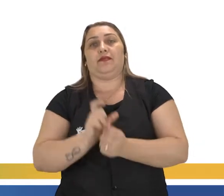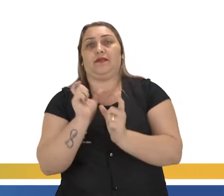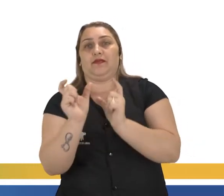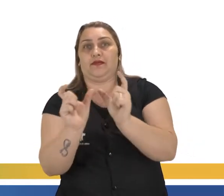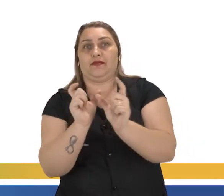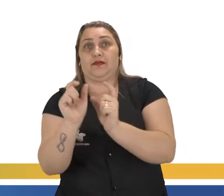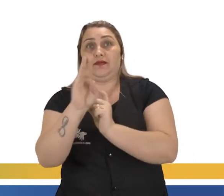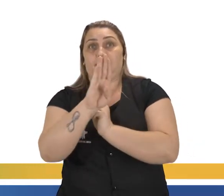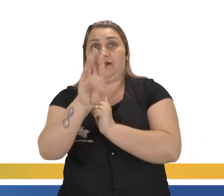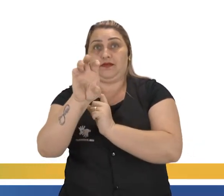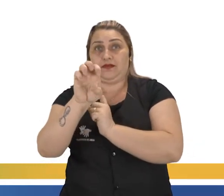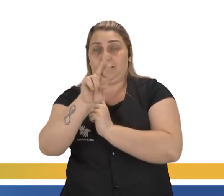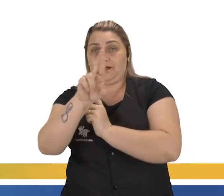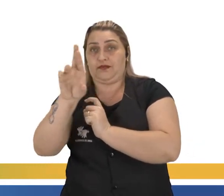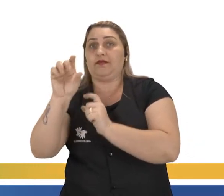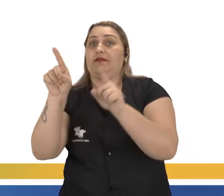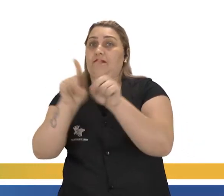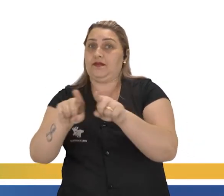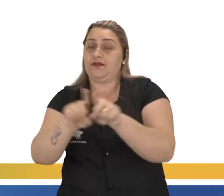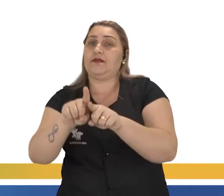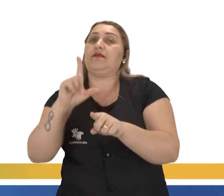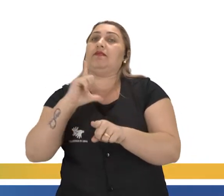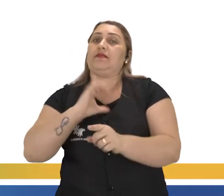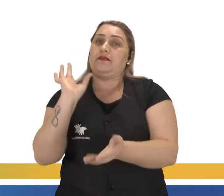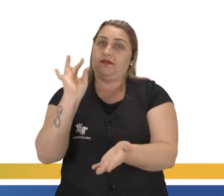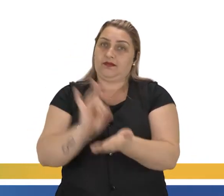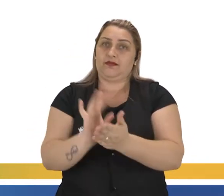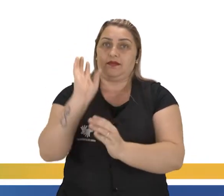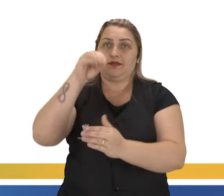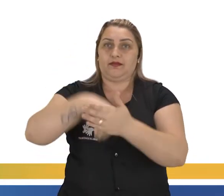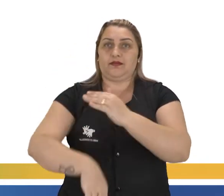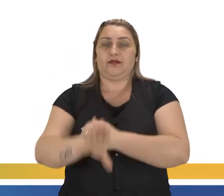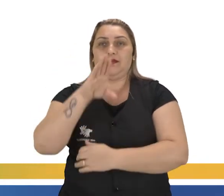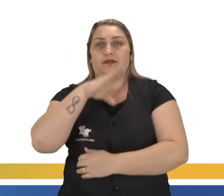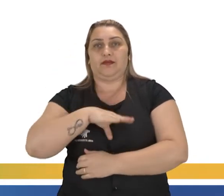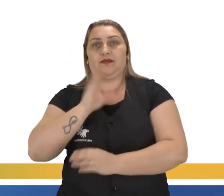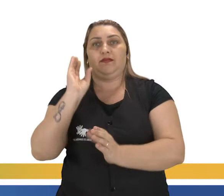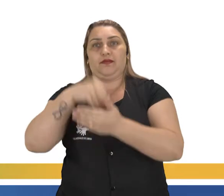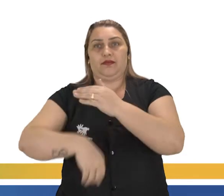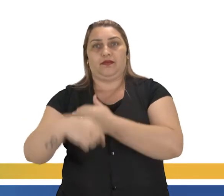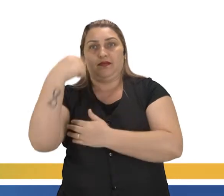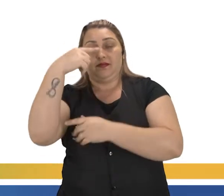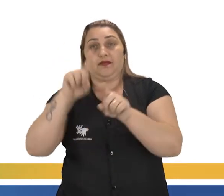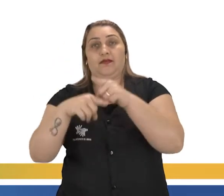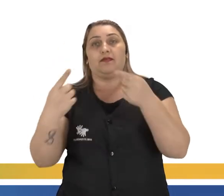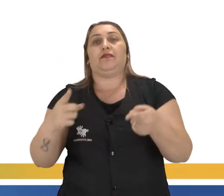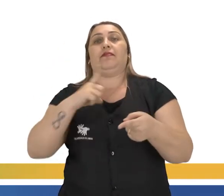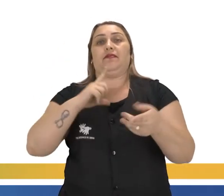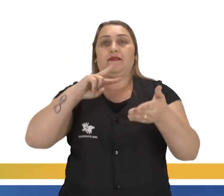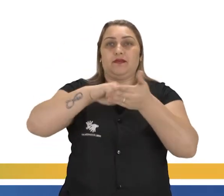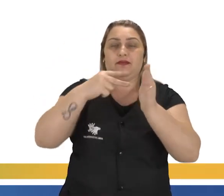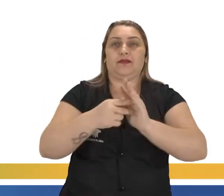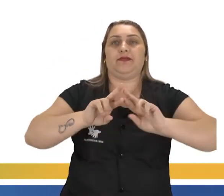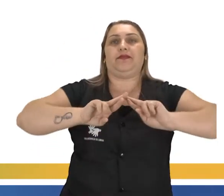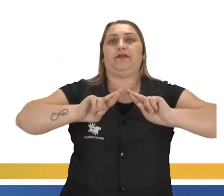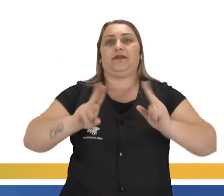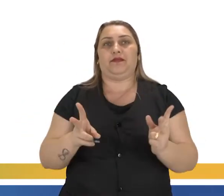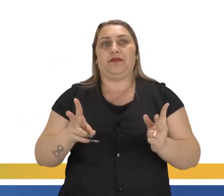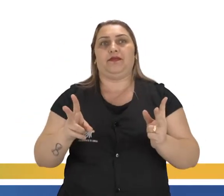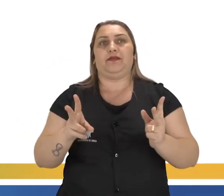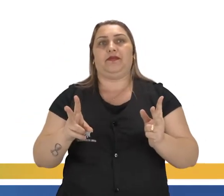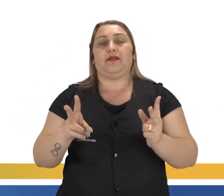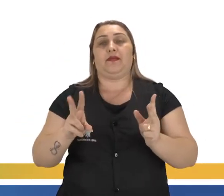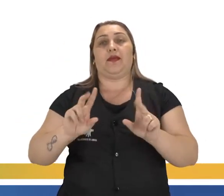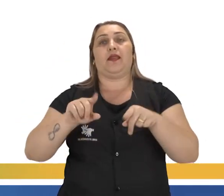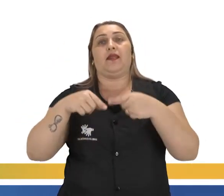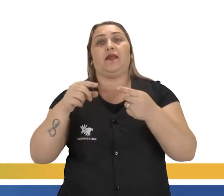palavra berro também existe dentro do português, como dentro do espanhol, mas possuem significados diferentes.